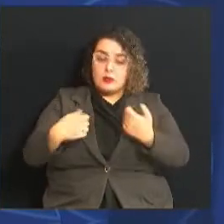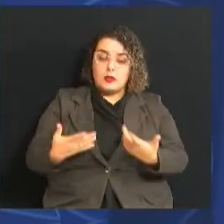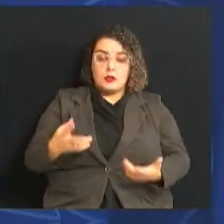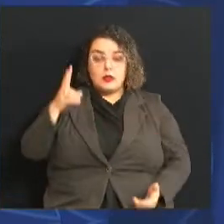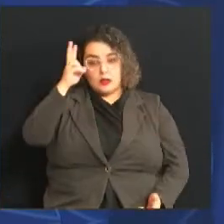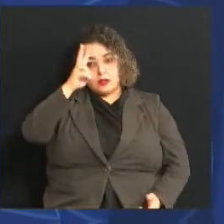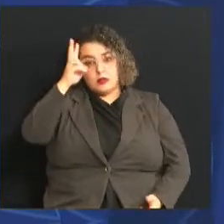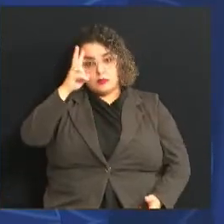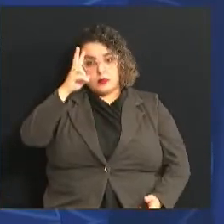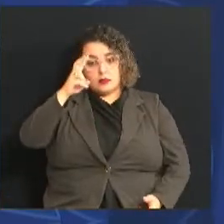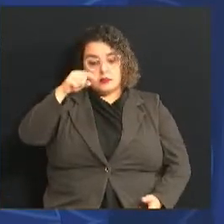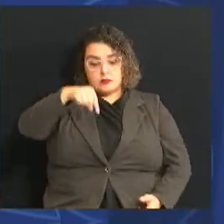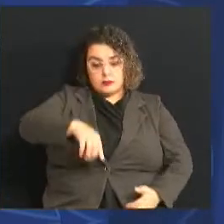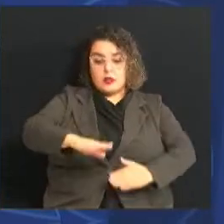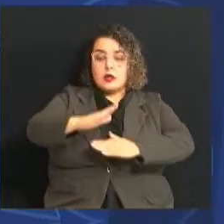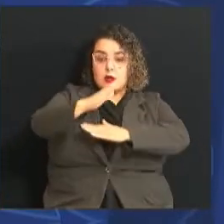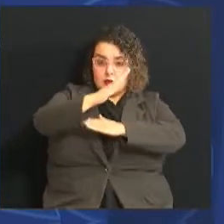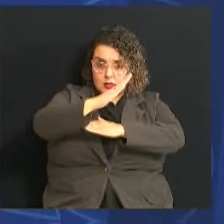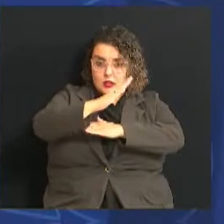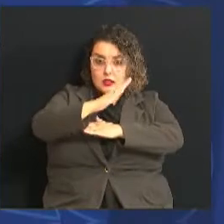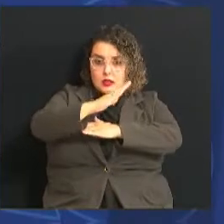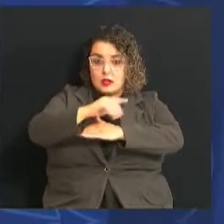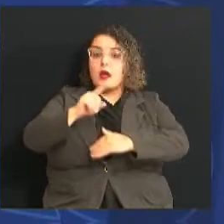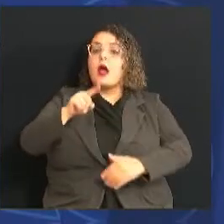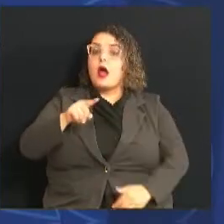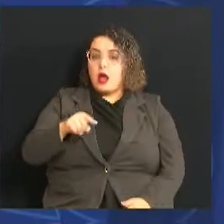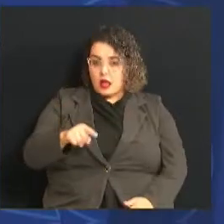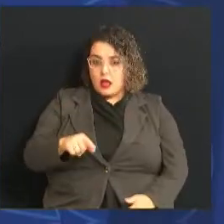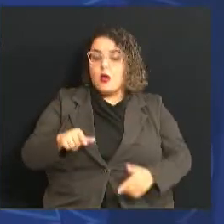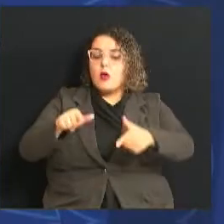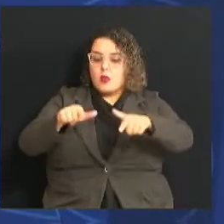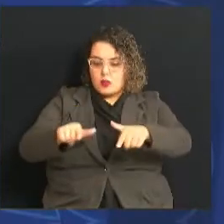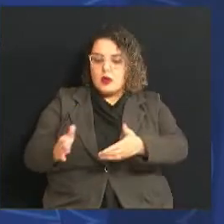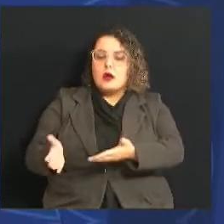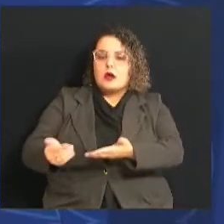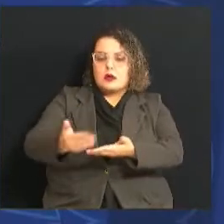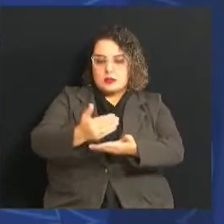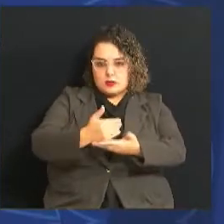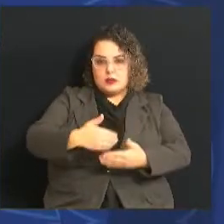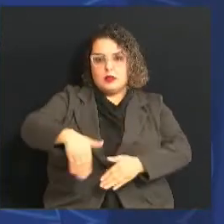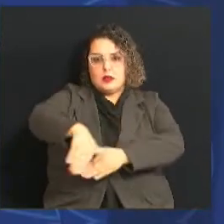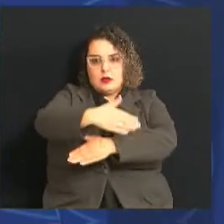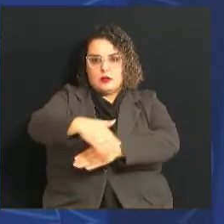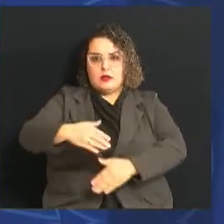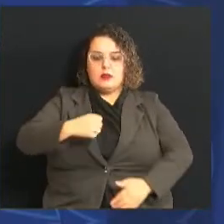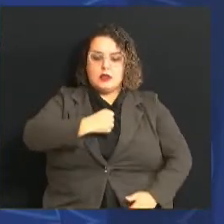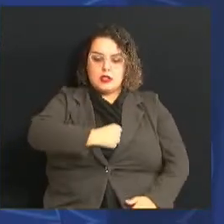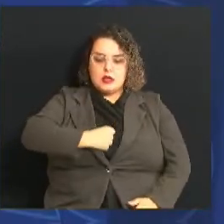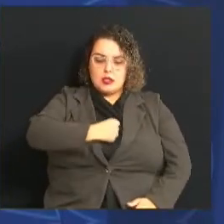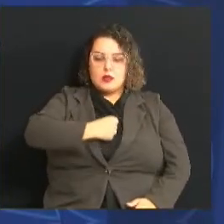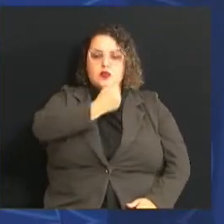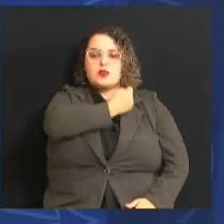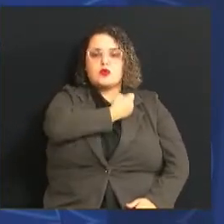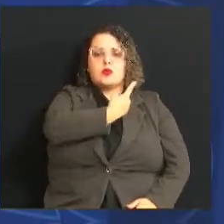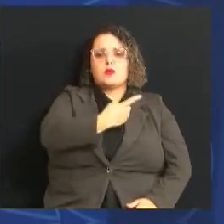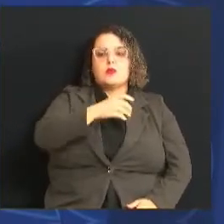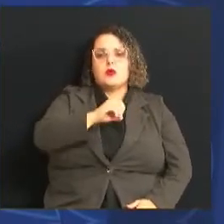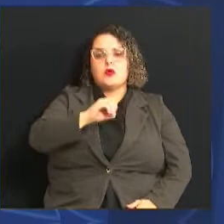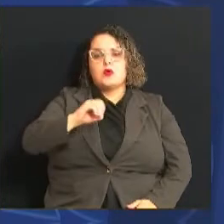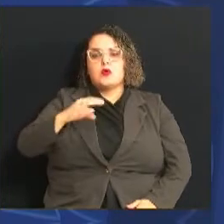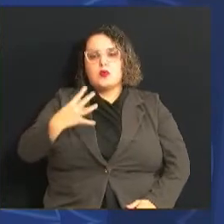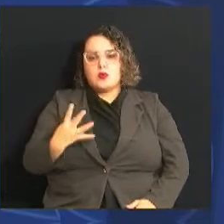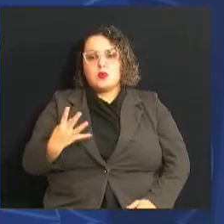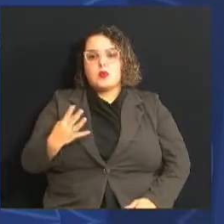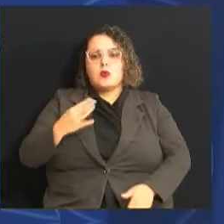a Câmara de Campinas é um ponto de arrecadação. Avenida da Saudade, número 1004, no bairro